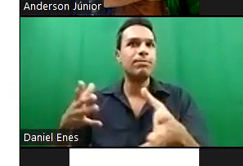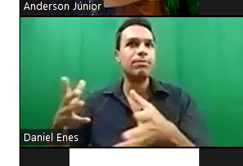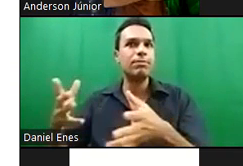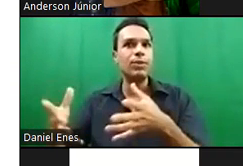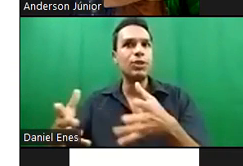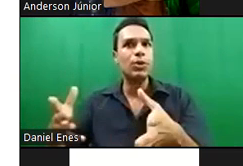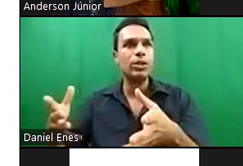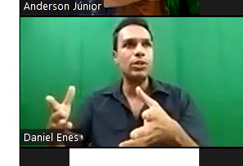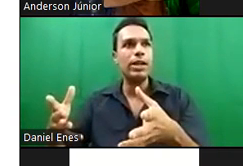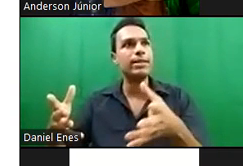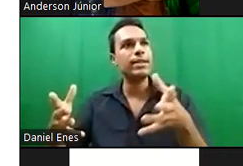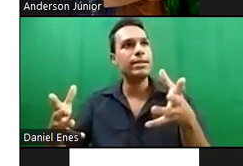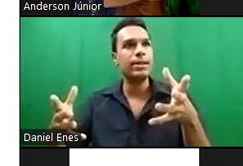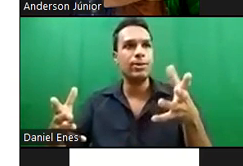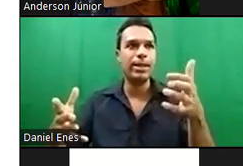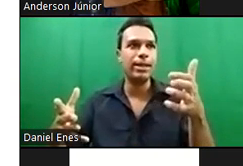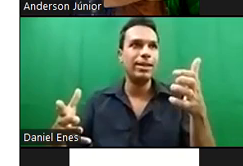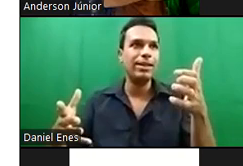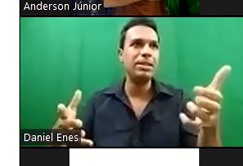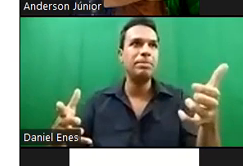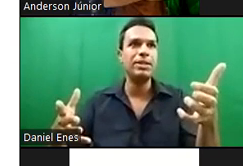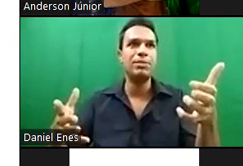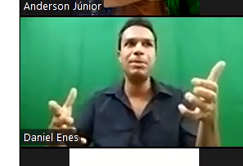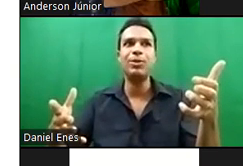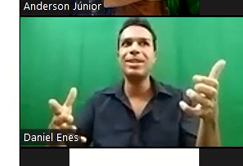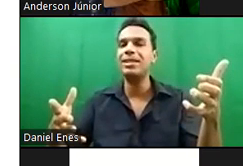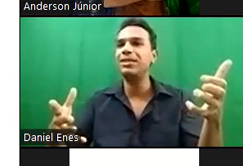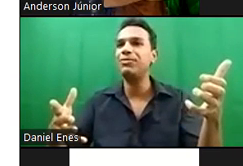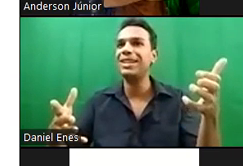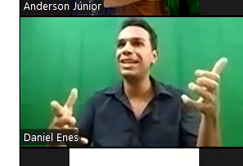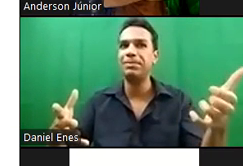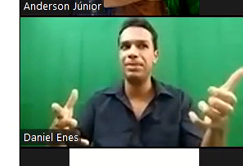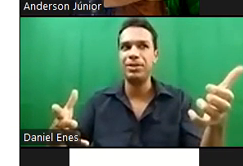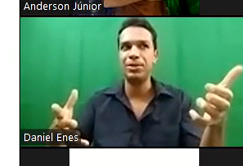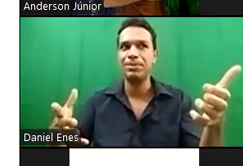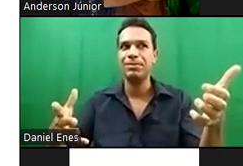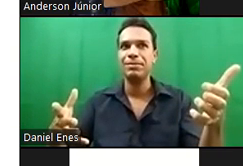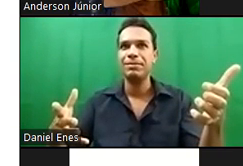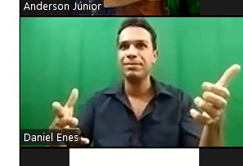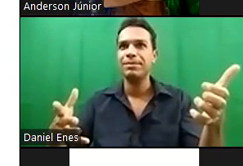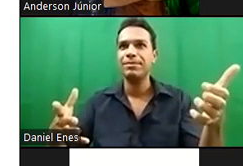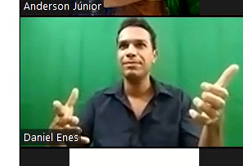precisa talvez corrigir é essa questão, né? Libras. Primeiro, o que significa Libras?